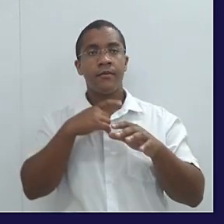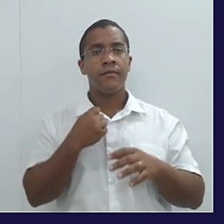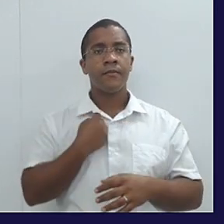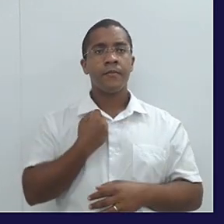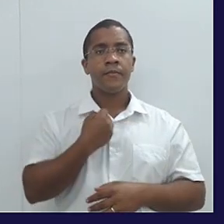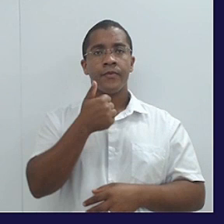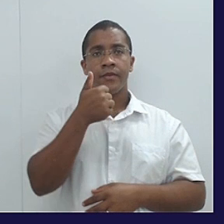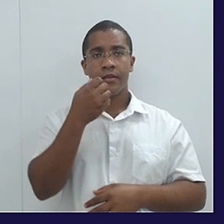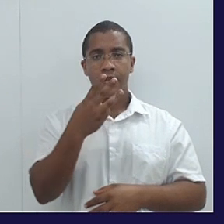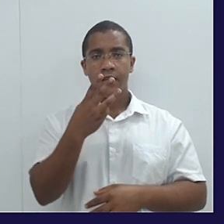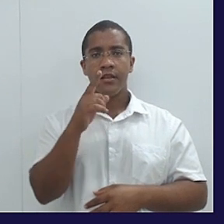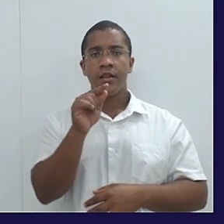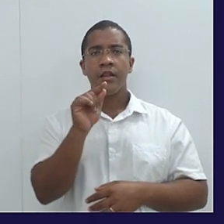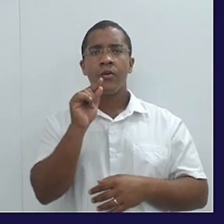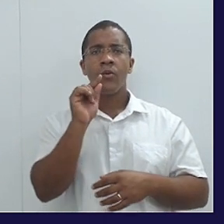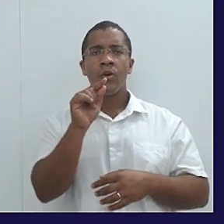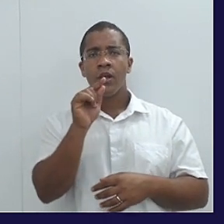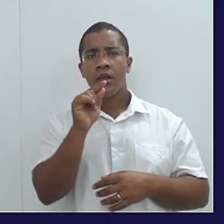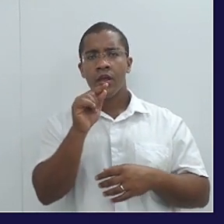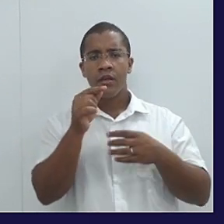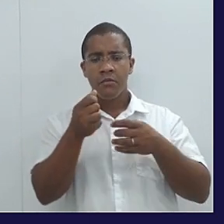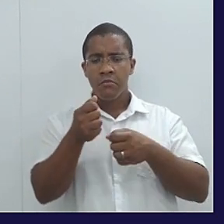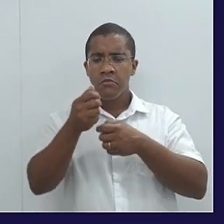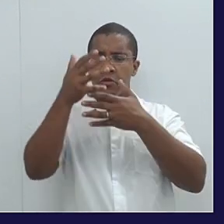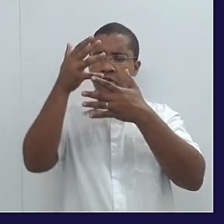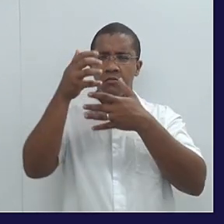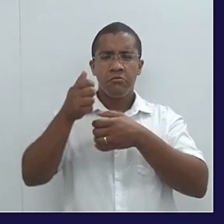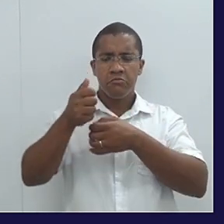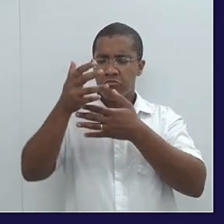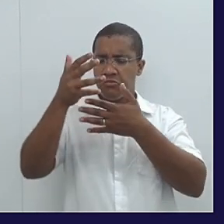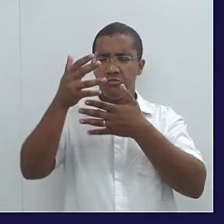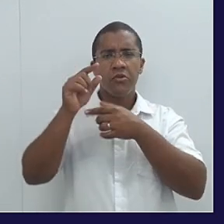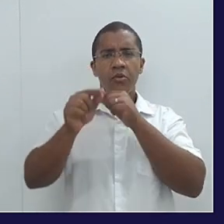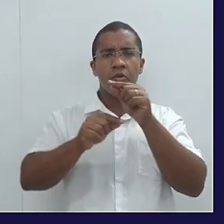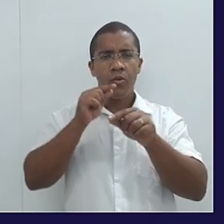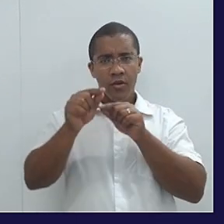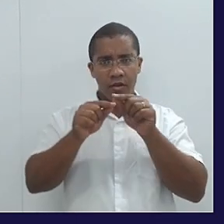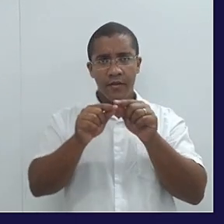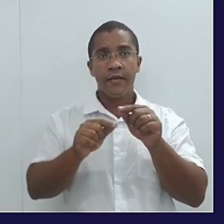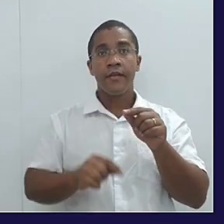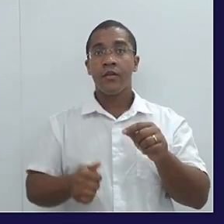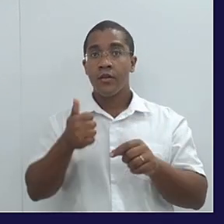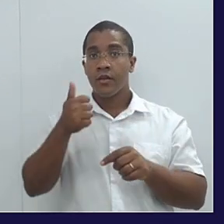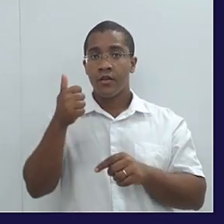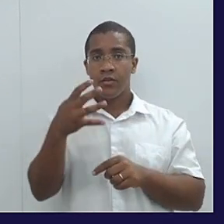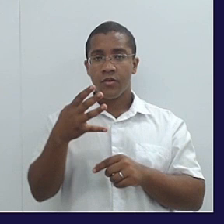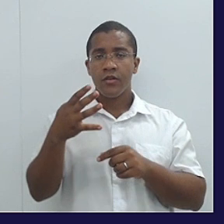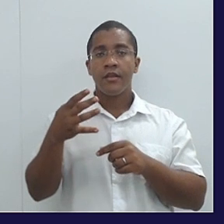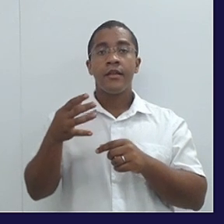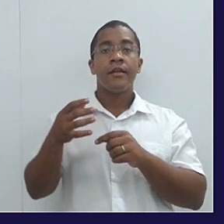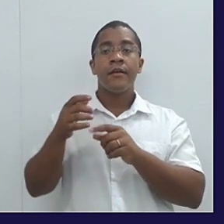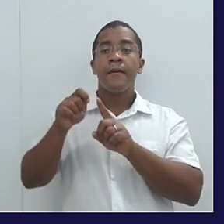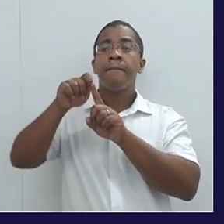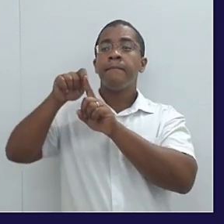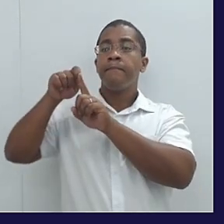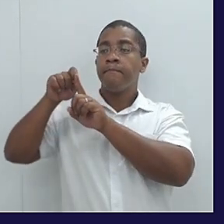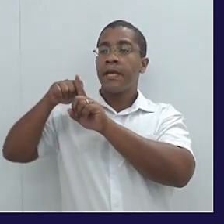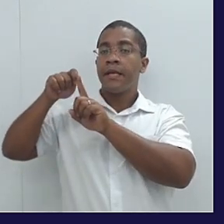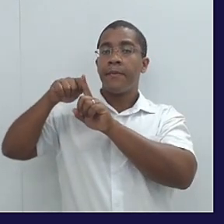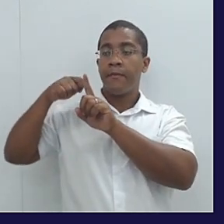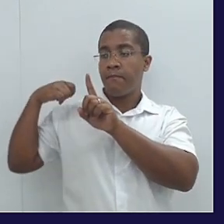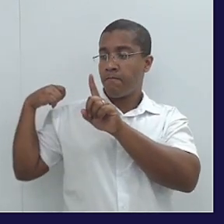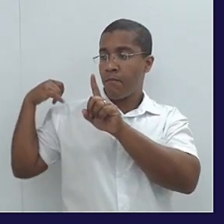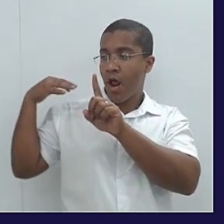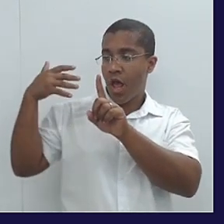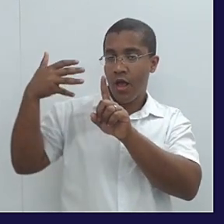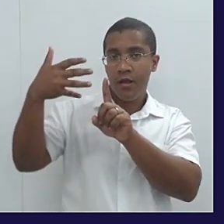eu tenho a composição do consumo. No número 14, a gente tem aí o histórico de consumo. O